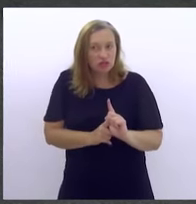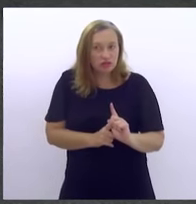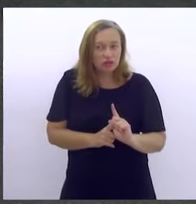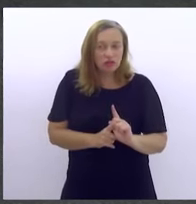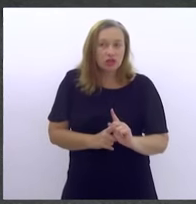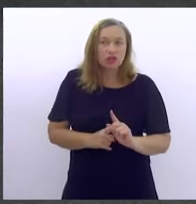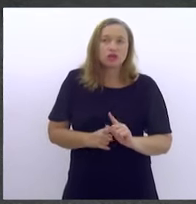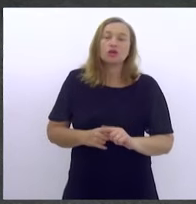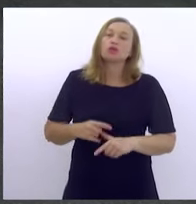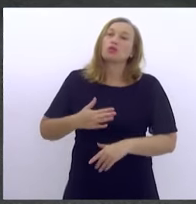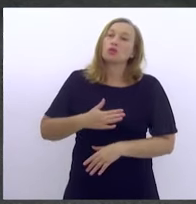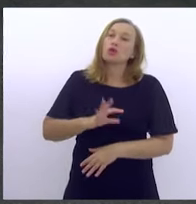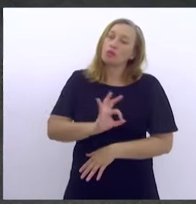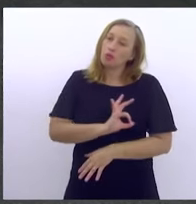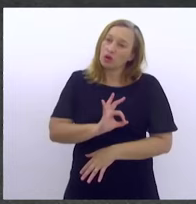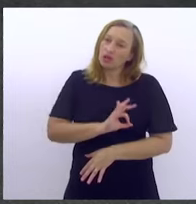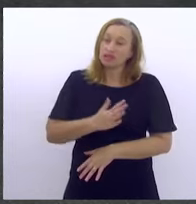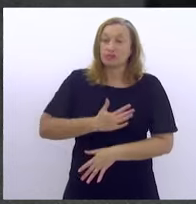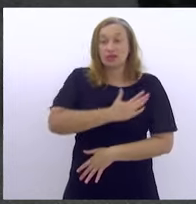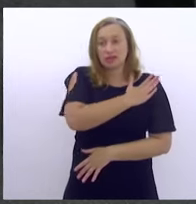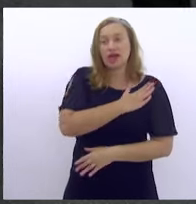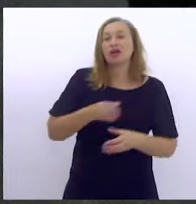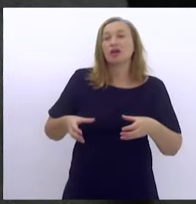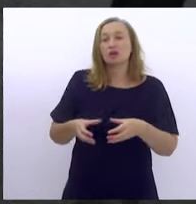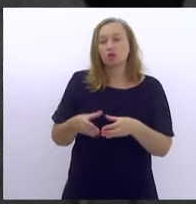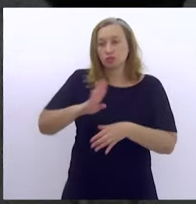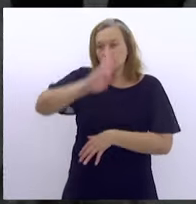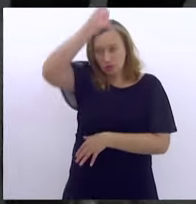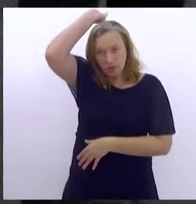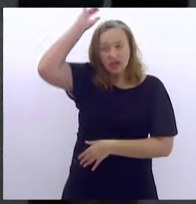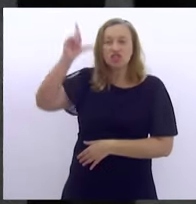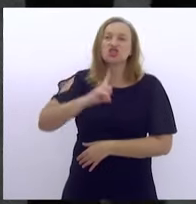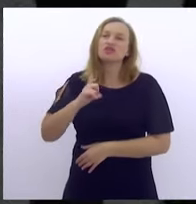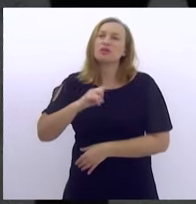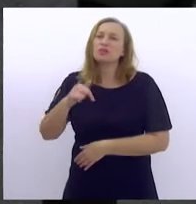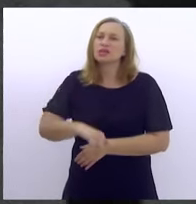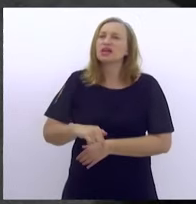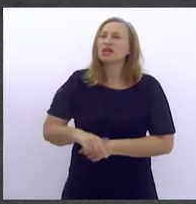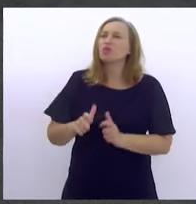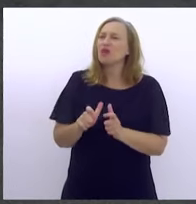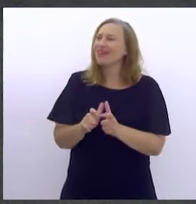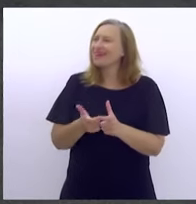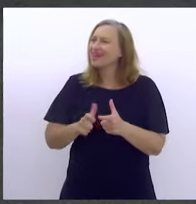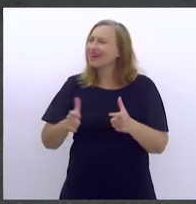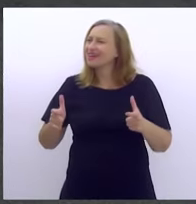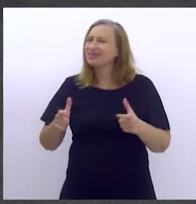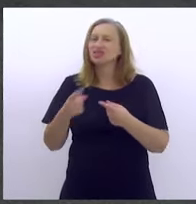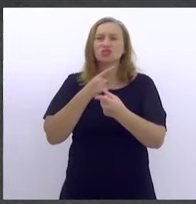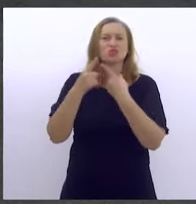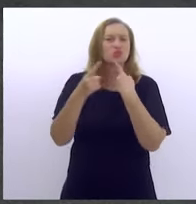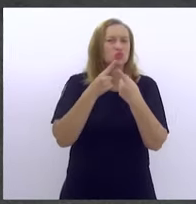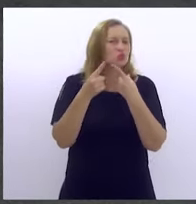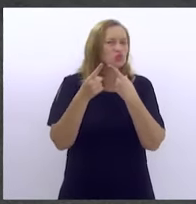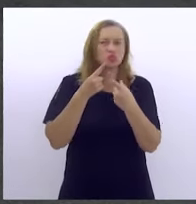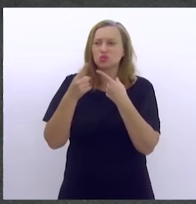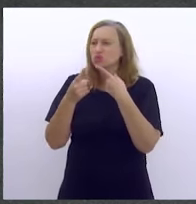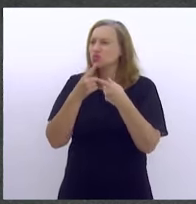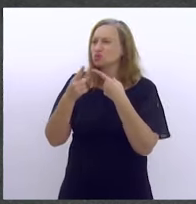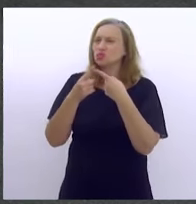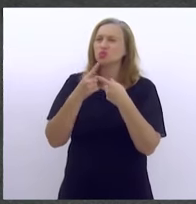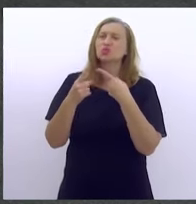Militar e do Corpo de Bombeiros. Nós tivemos aqui um amplo debate, uma